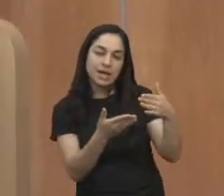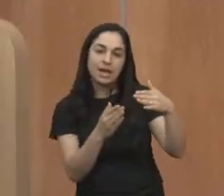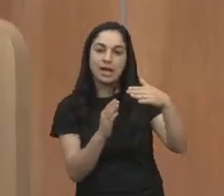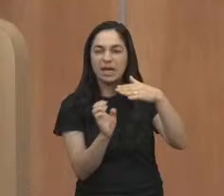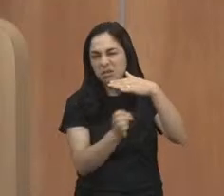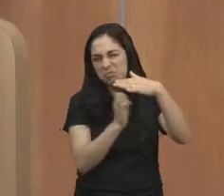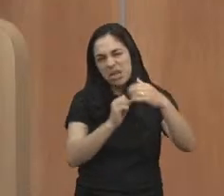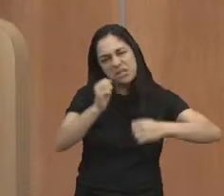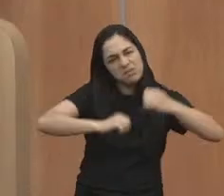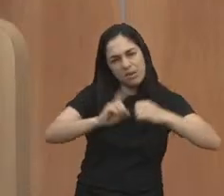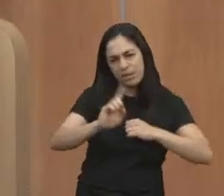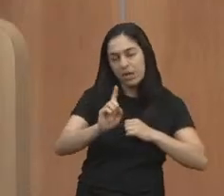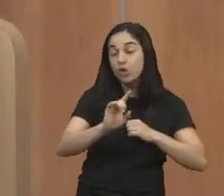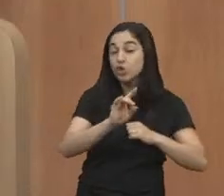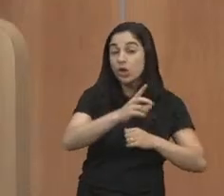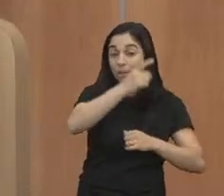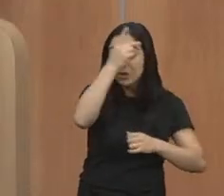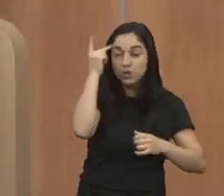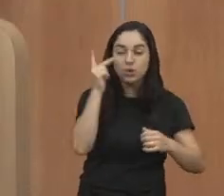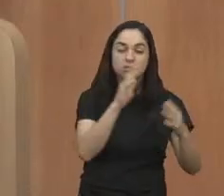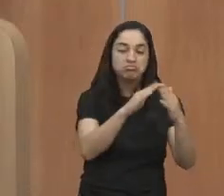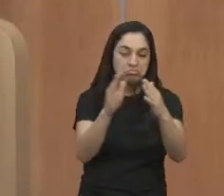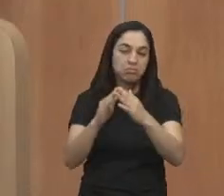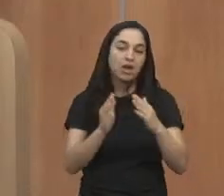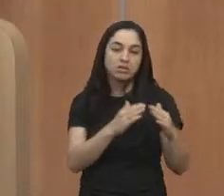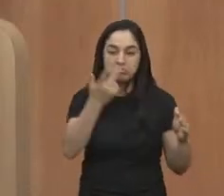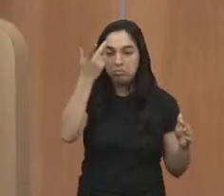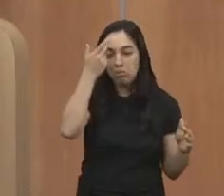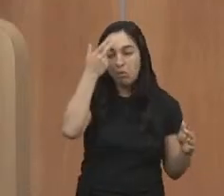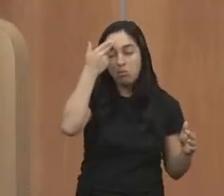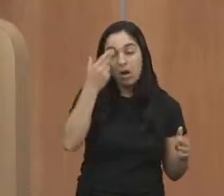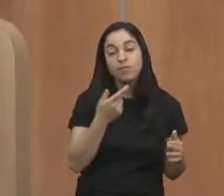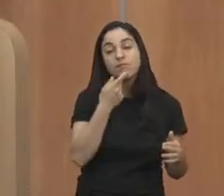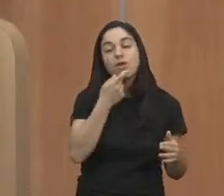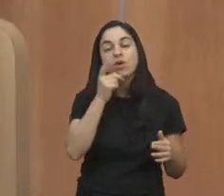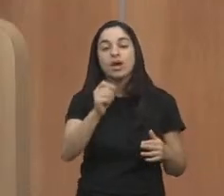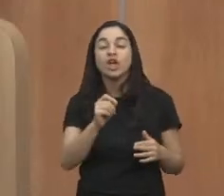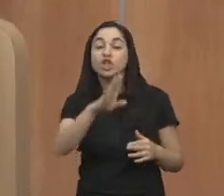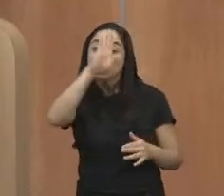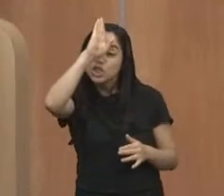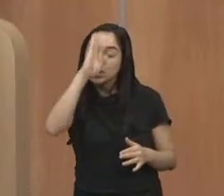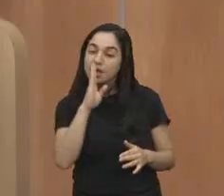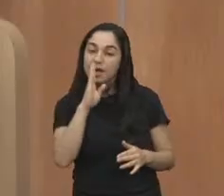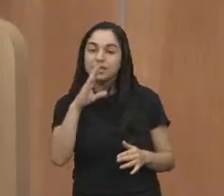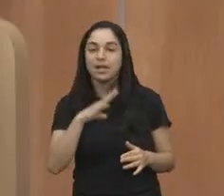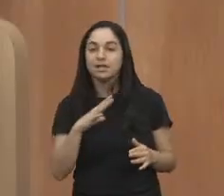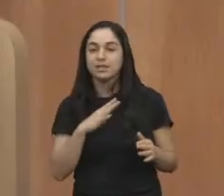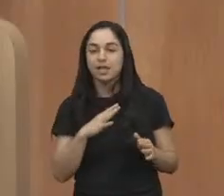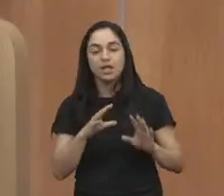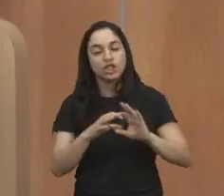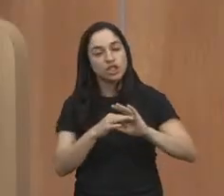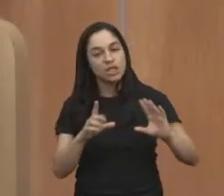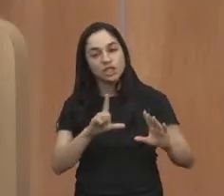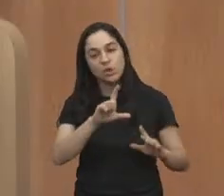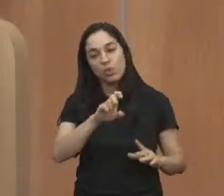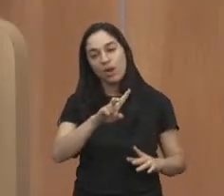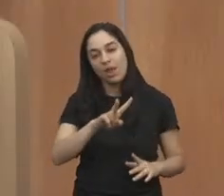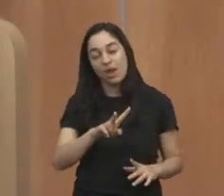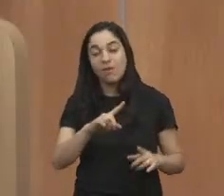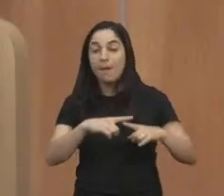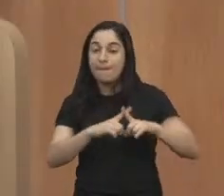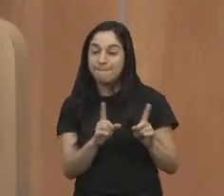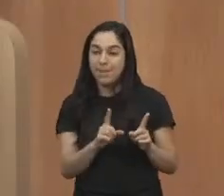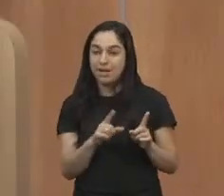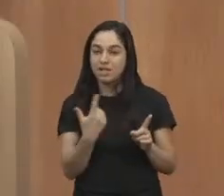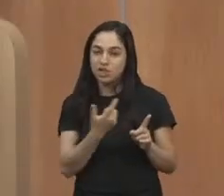E confirmo e falo que é de maneira gratuita que o município faz isso, só que para o município existe um